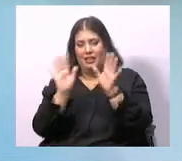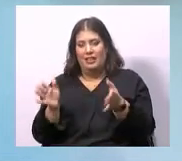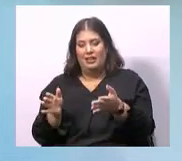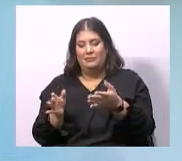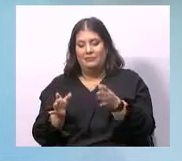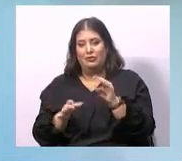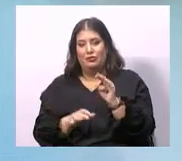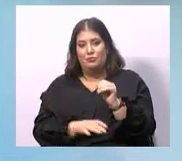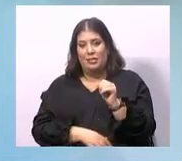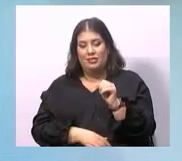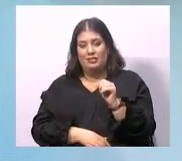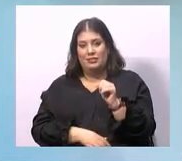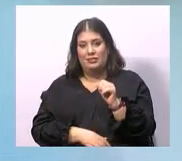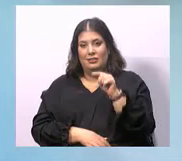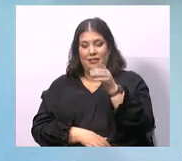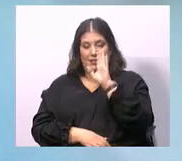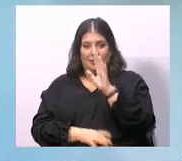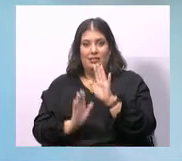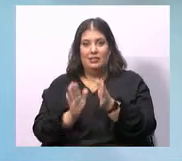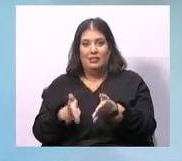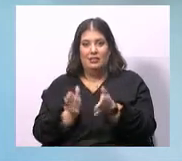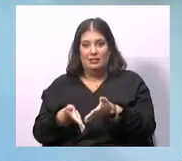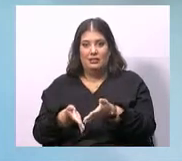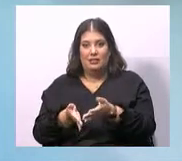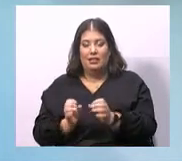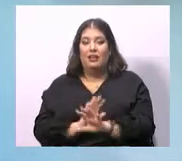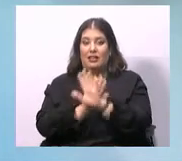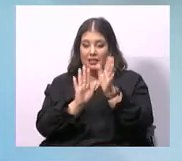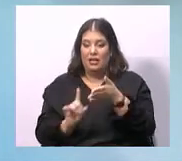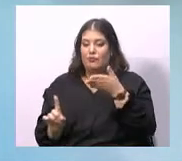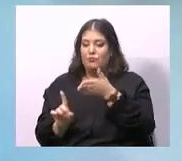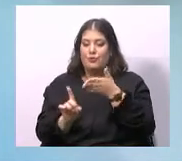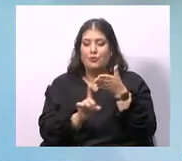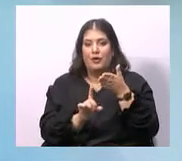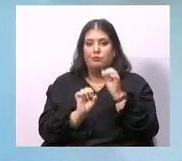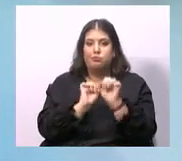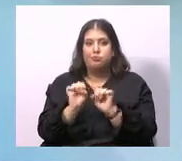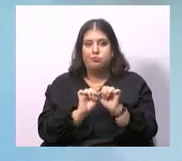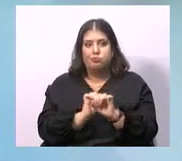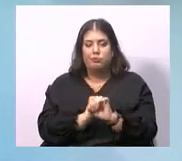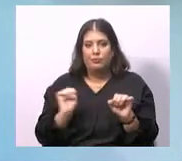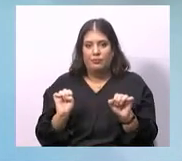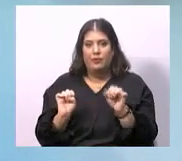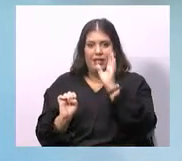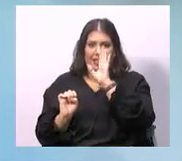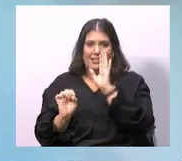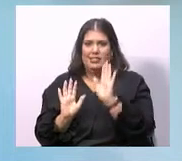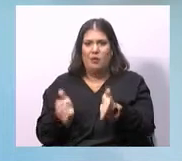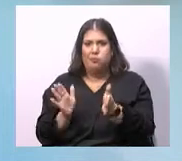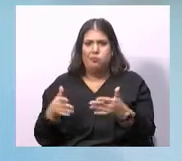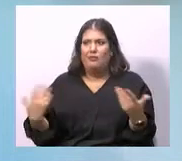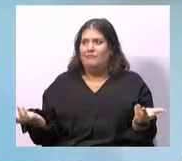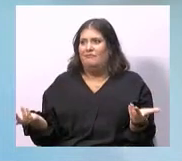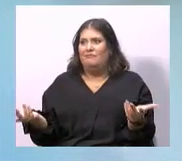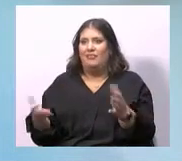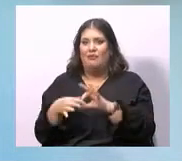palmilhas, a serem necessárias, deverão ser claramente personalizadas, não é? A serem necessárias, porque não devemos fazer à Lagardère, quer dizer,